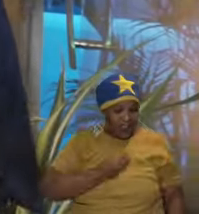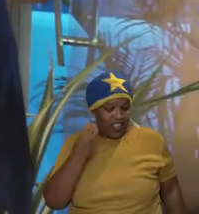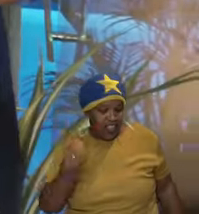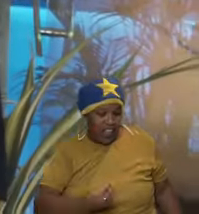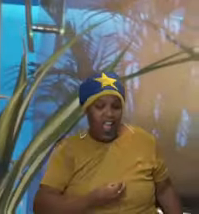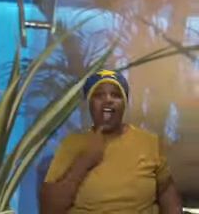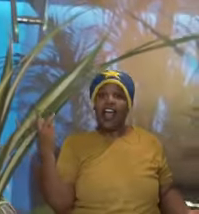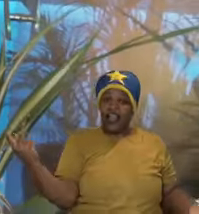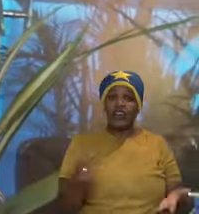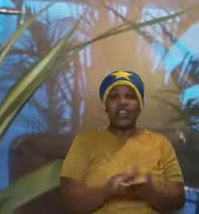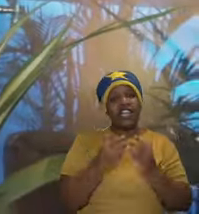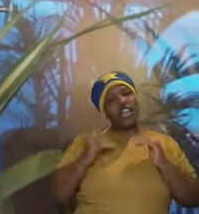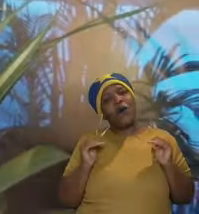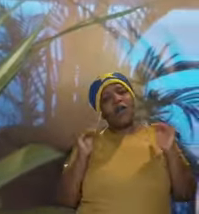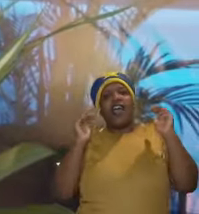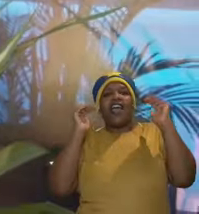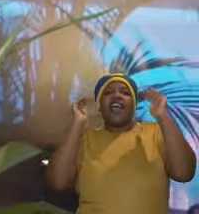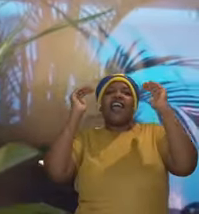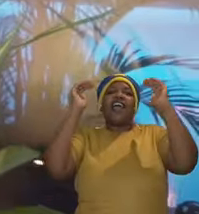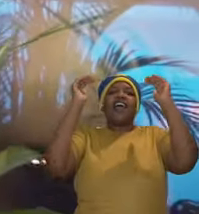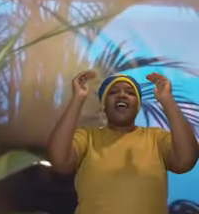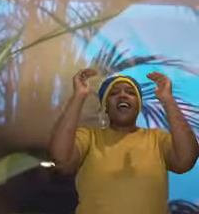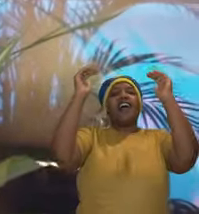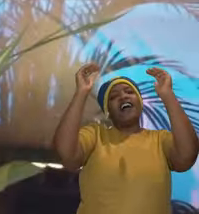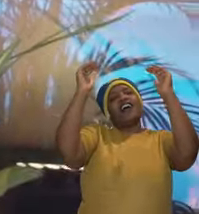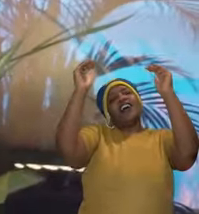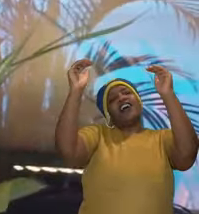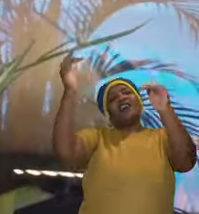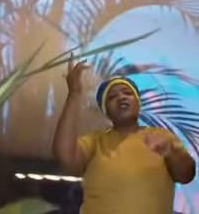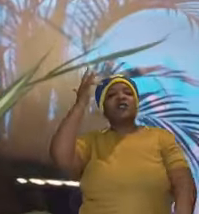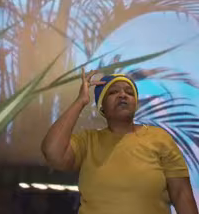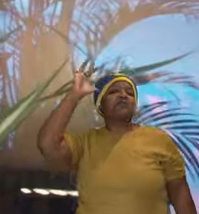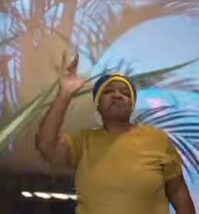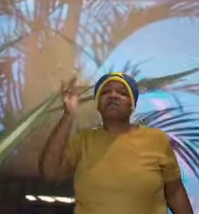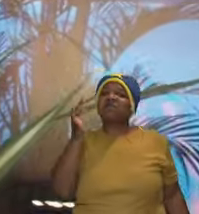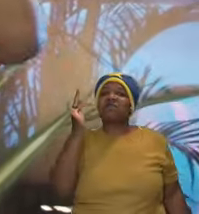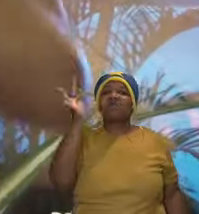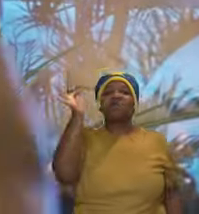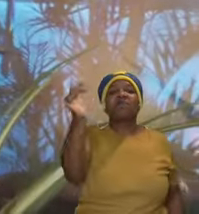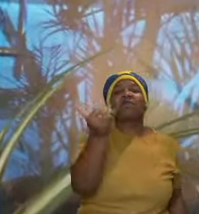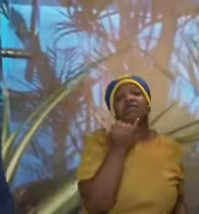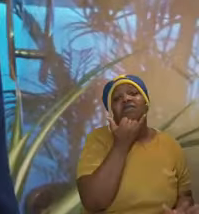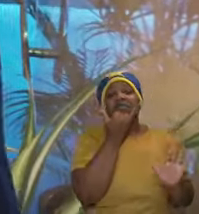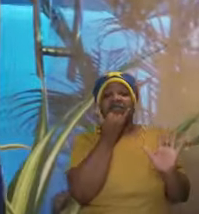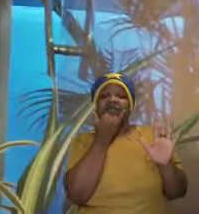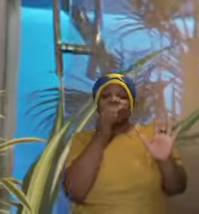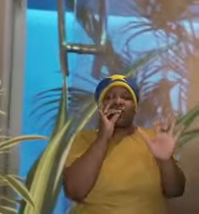realiza. Eu elevo o nível do imprevisível. Desculpe minha lombra.